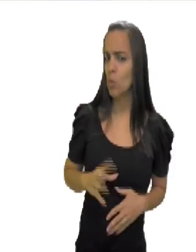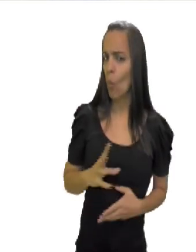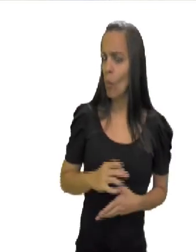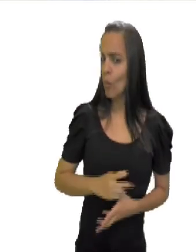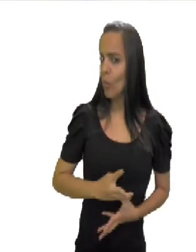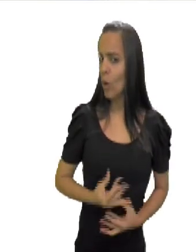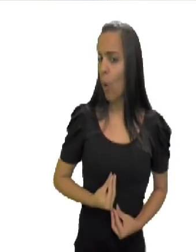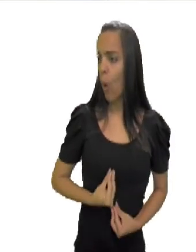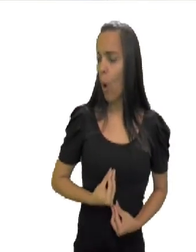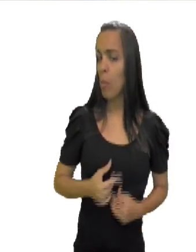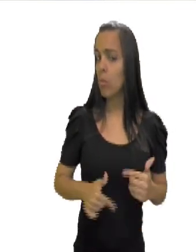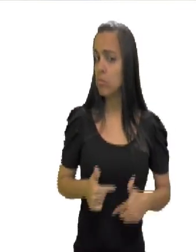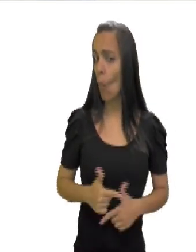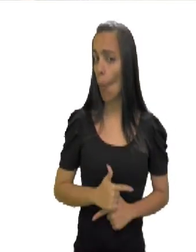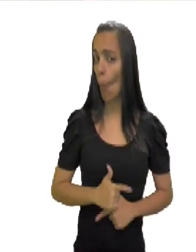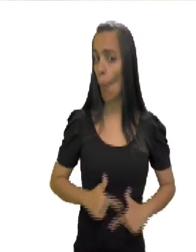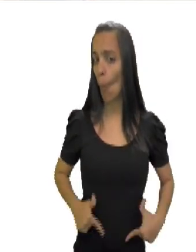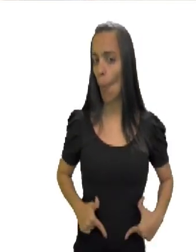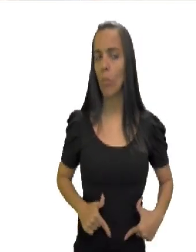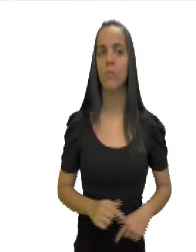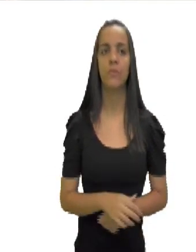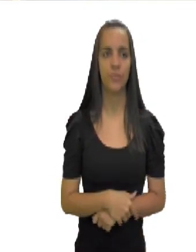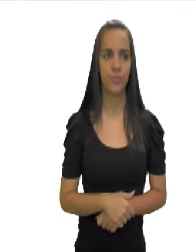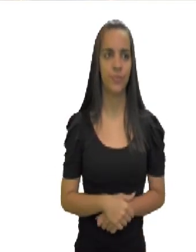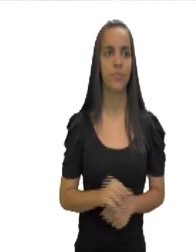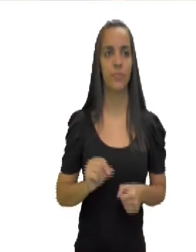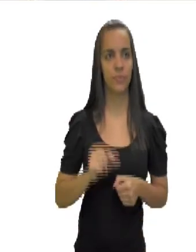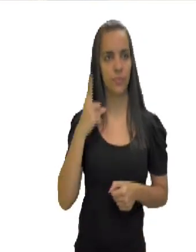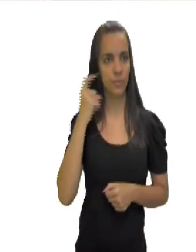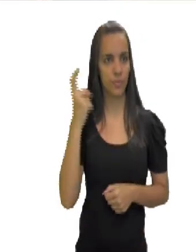coisa. Né? Tá aí a explicação.